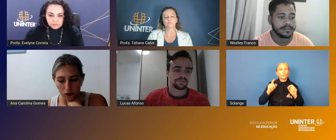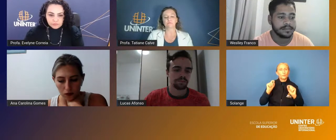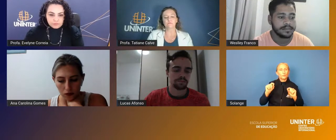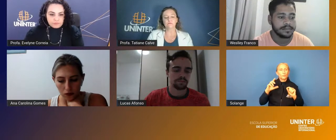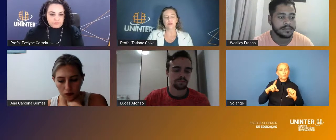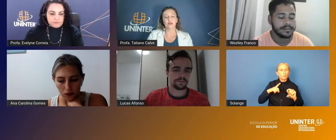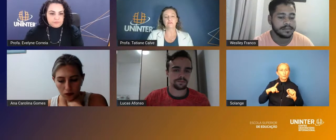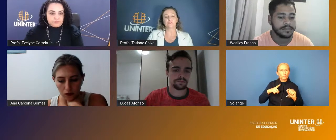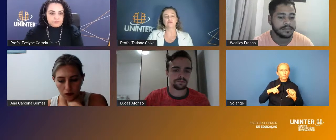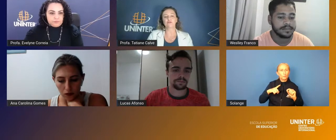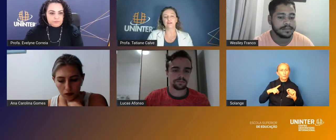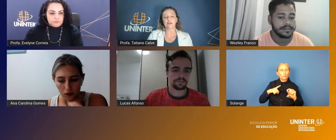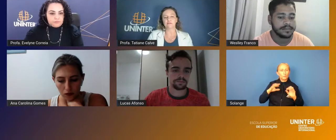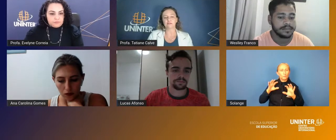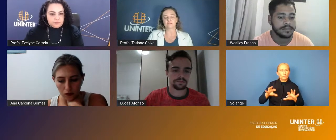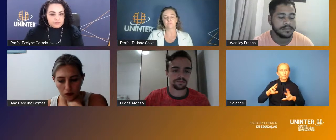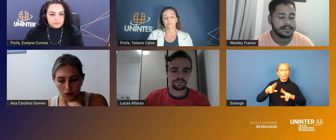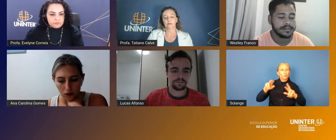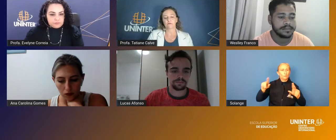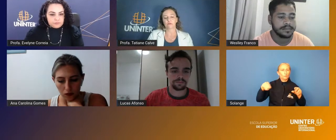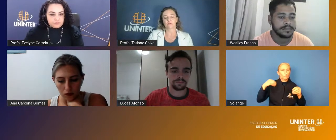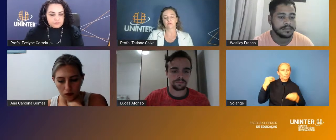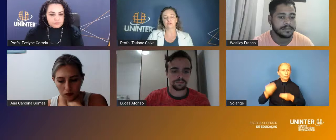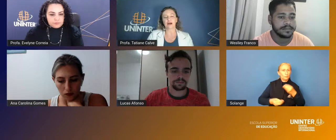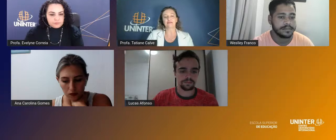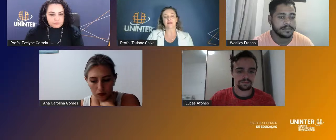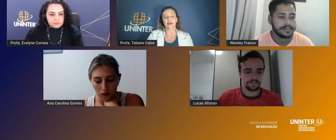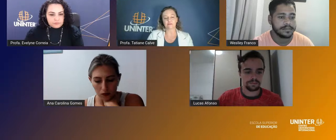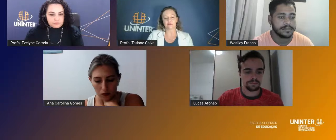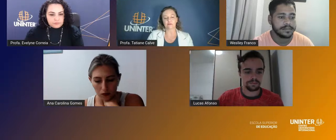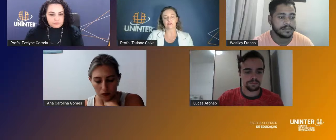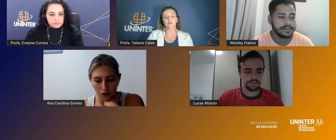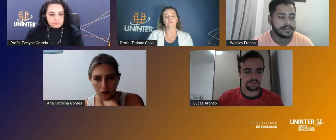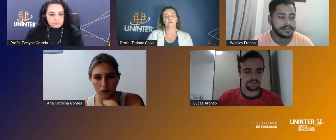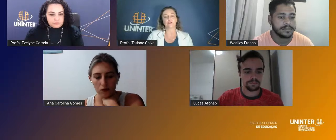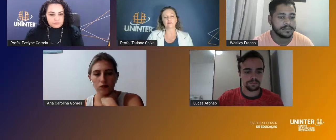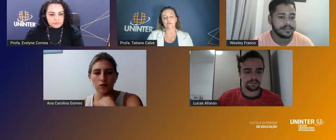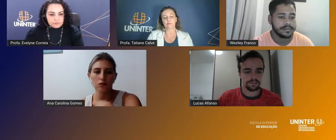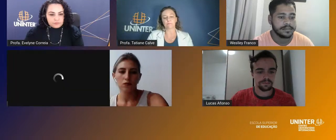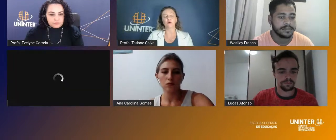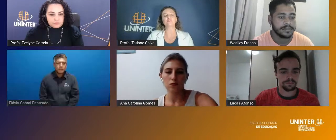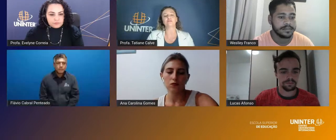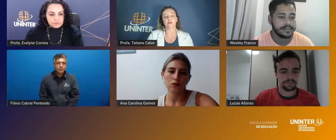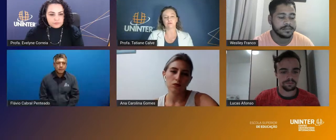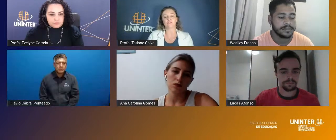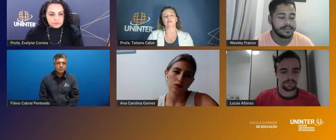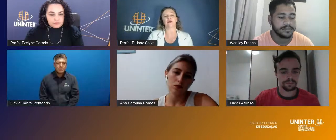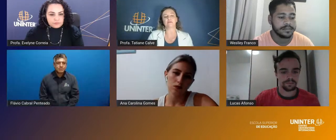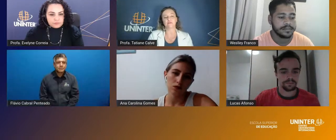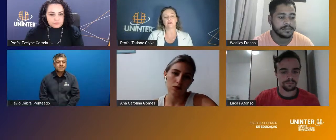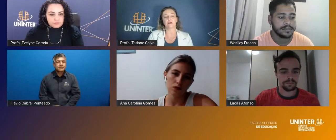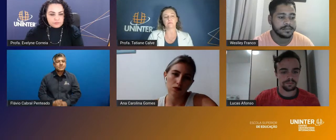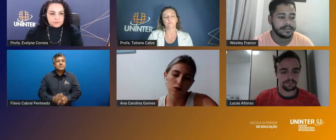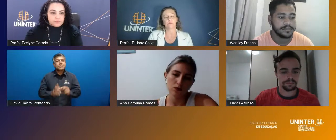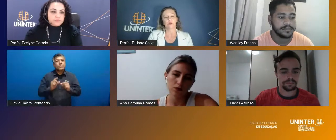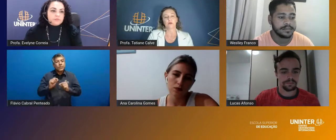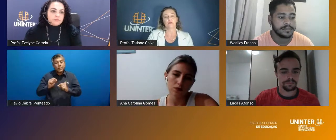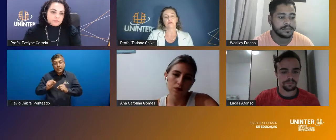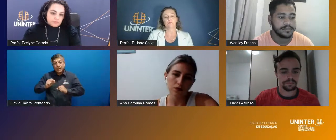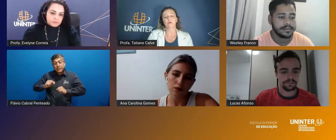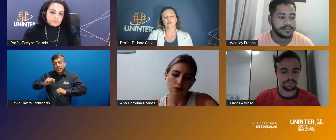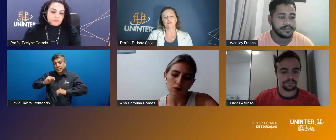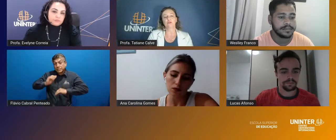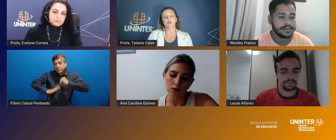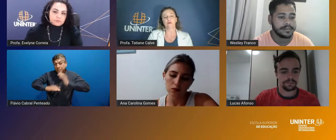tendo essas diferenças dos atletas dessa posição dos atletas em campo